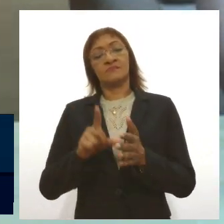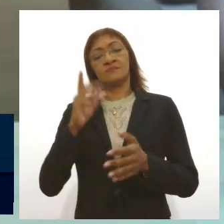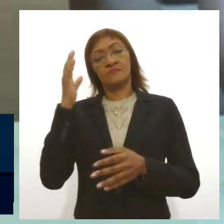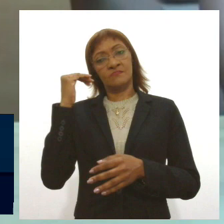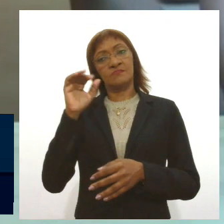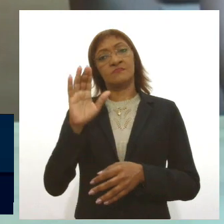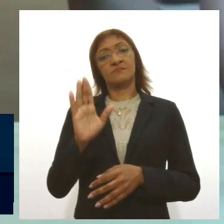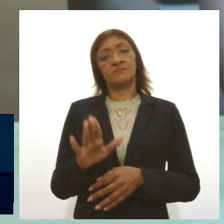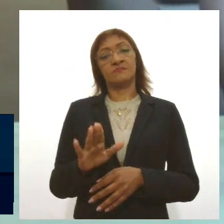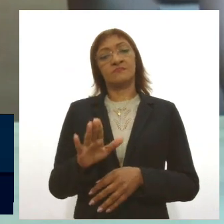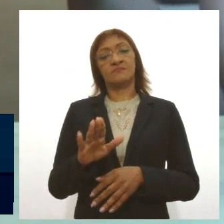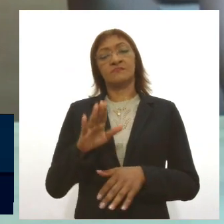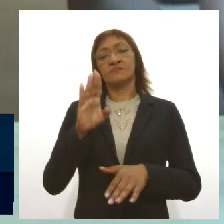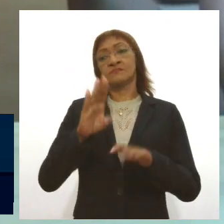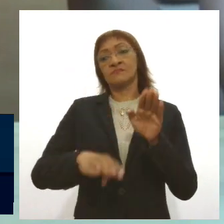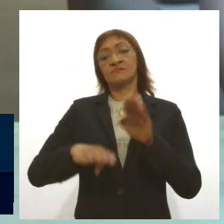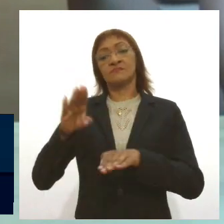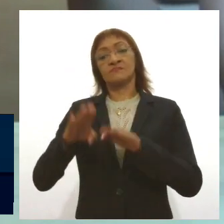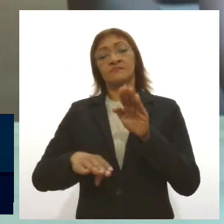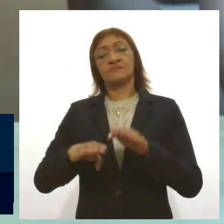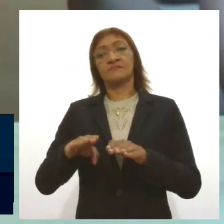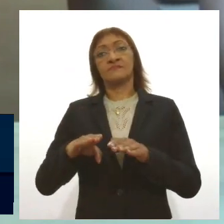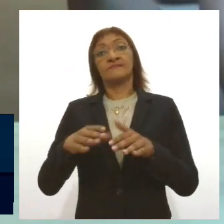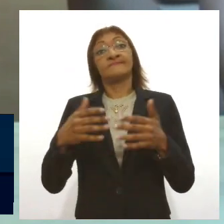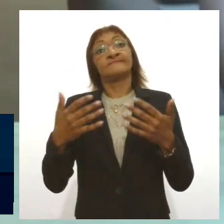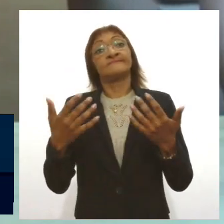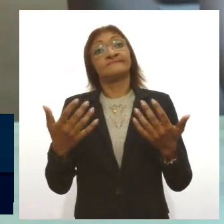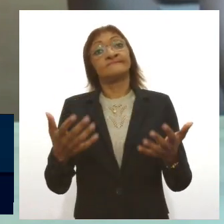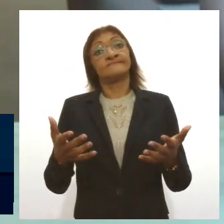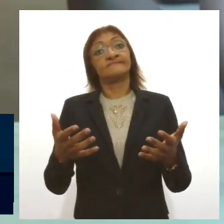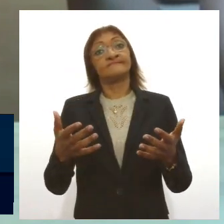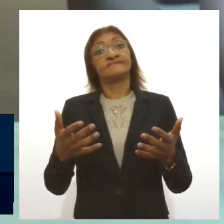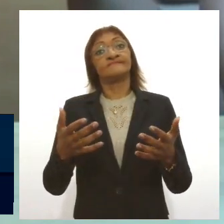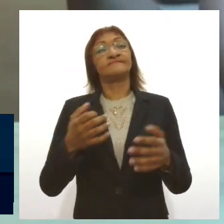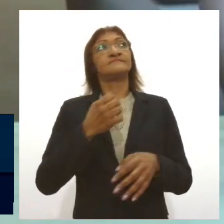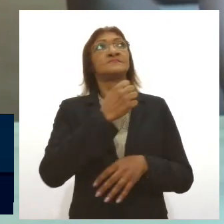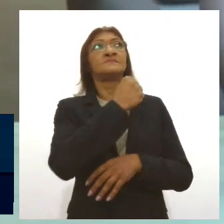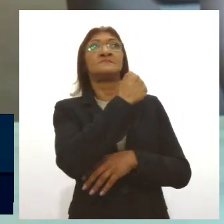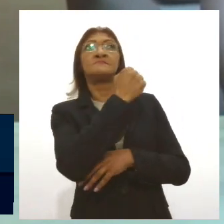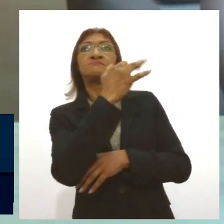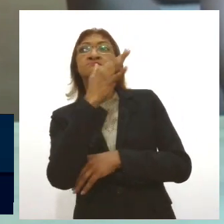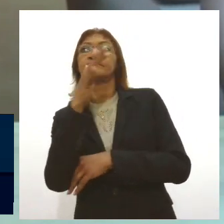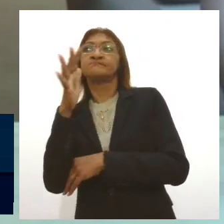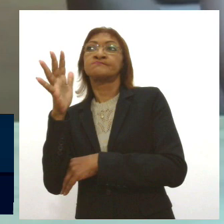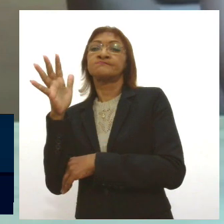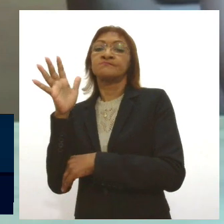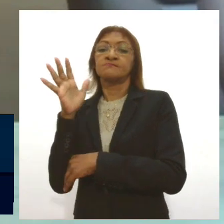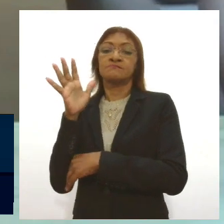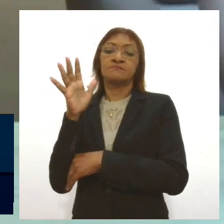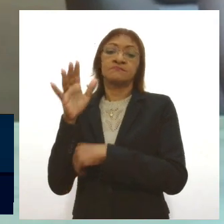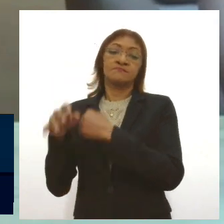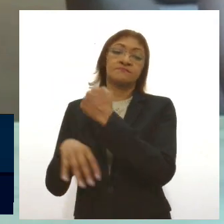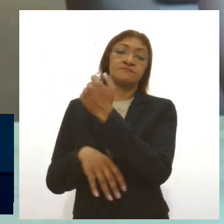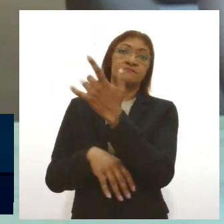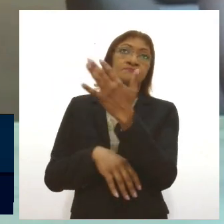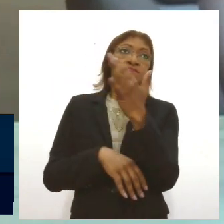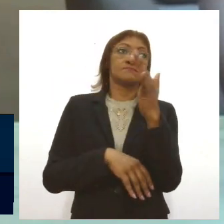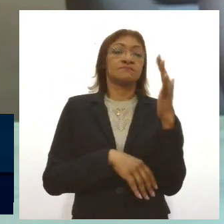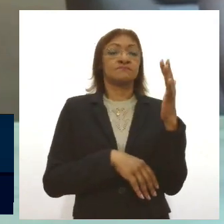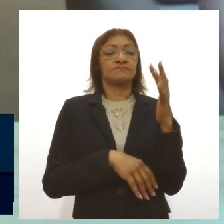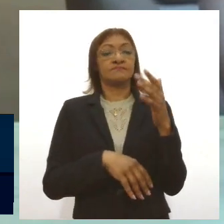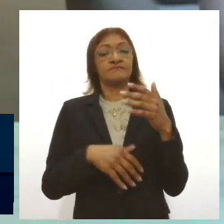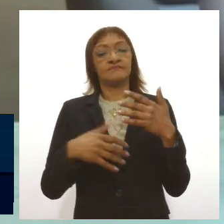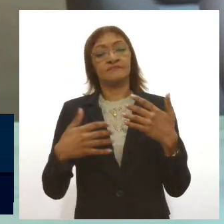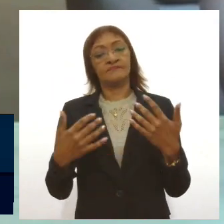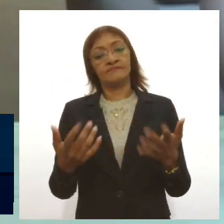que depende também da natureza, não vai depender apenas da ação humana, dependemos também da natureza.